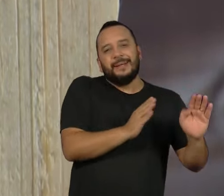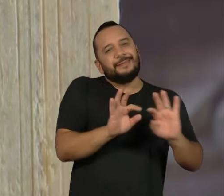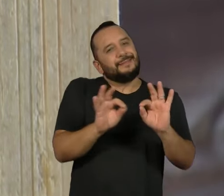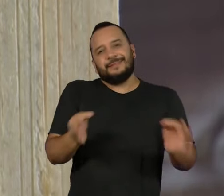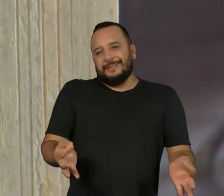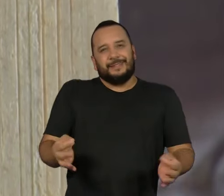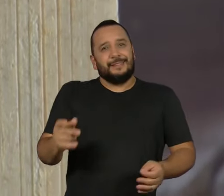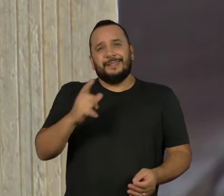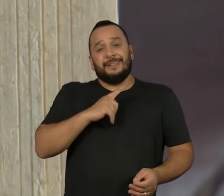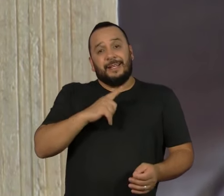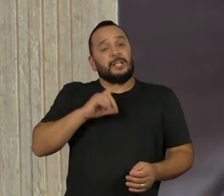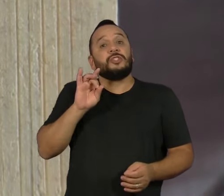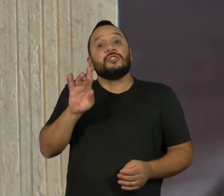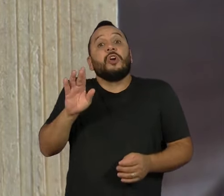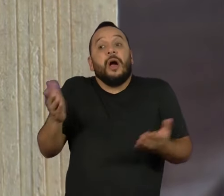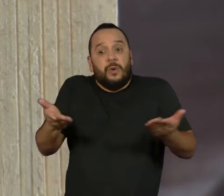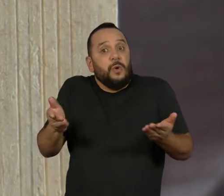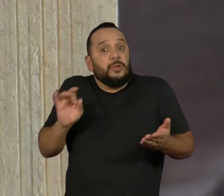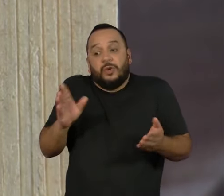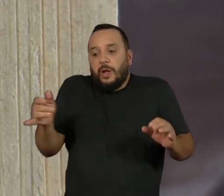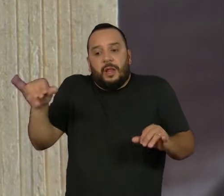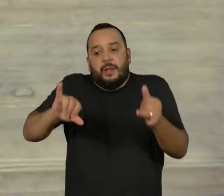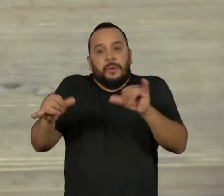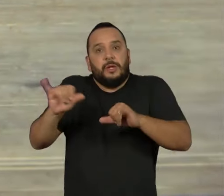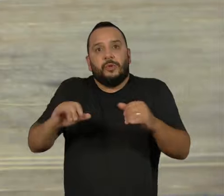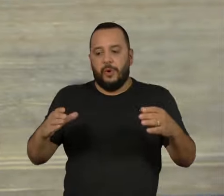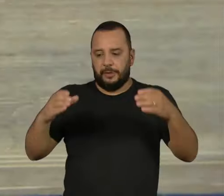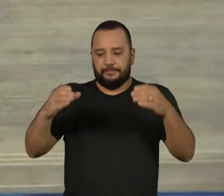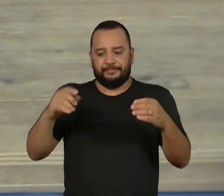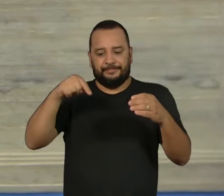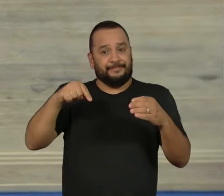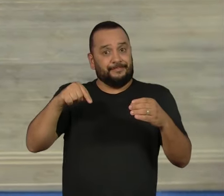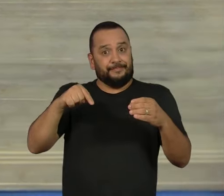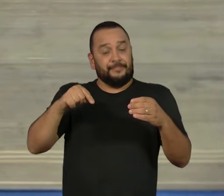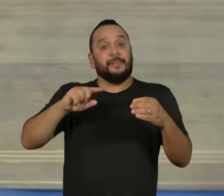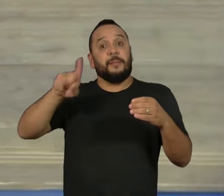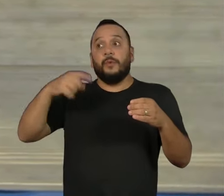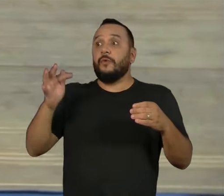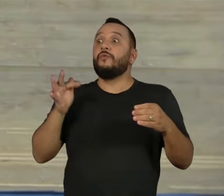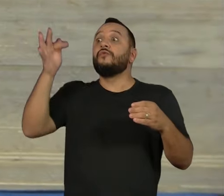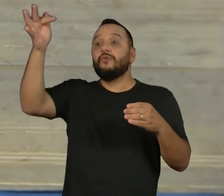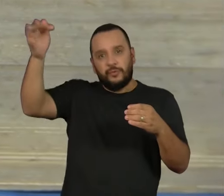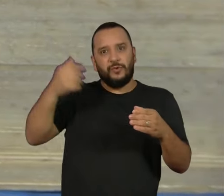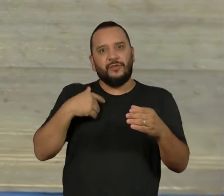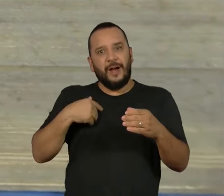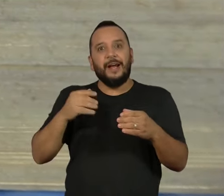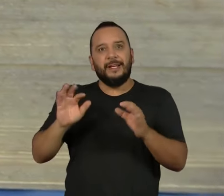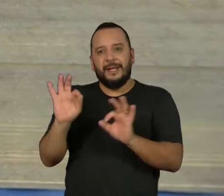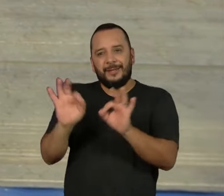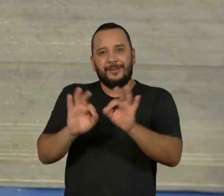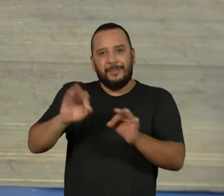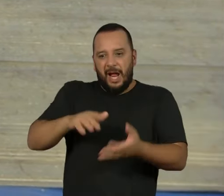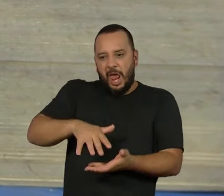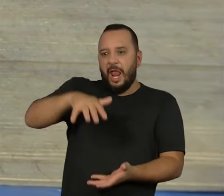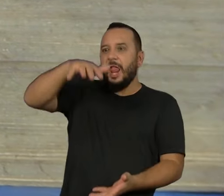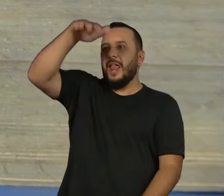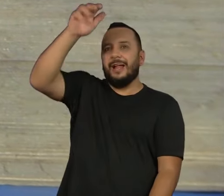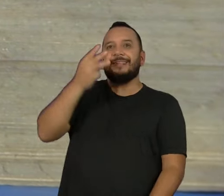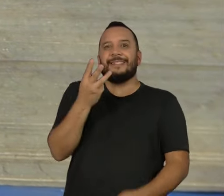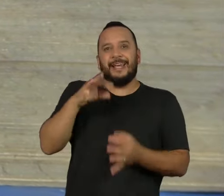em escala de laboratório, como pequenos blocos, mas podem chegar a 3 metros. Os pedaços do